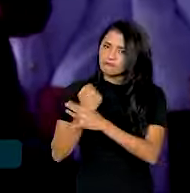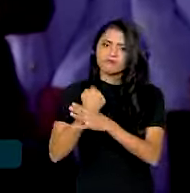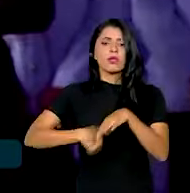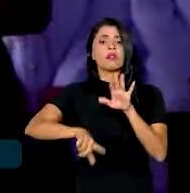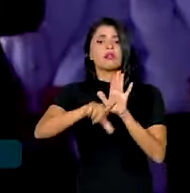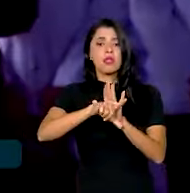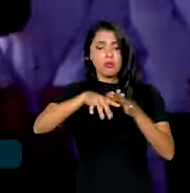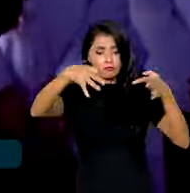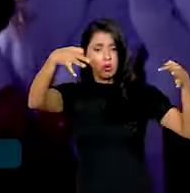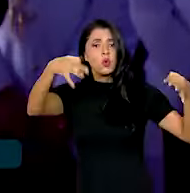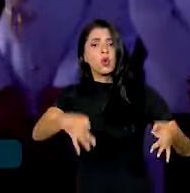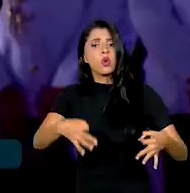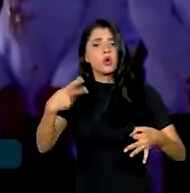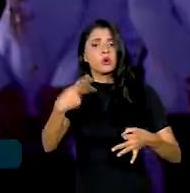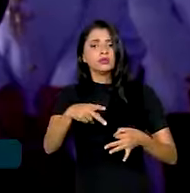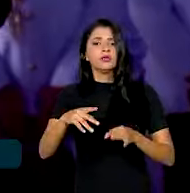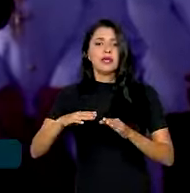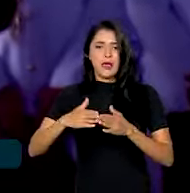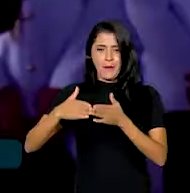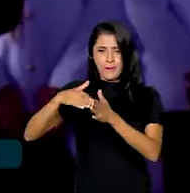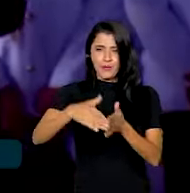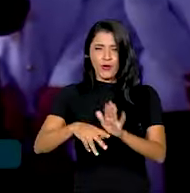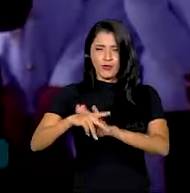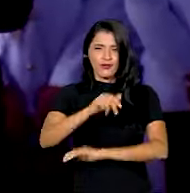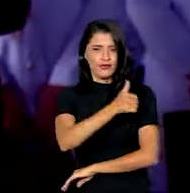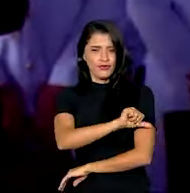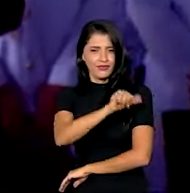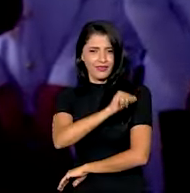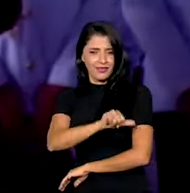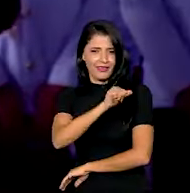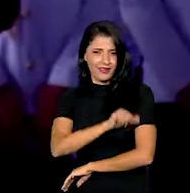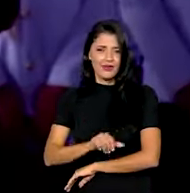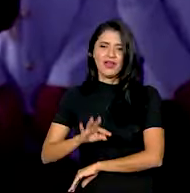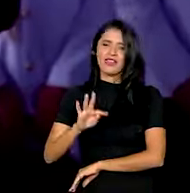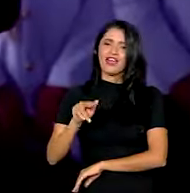lei e da ordem nos portos do Rio de Janeiro, de Itaguaí e de Santos.